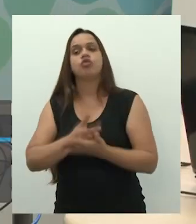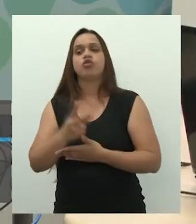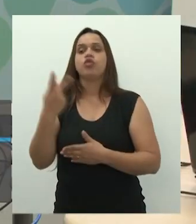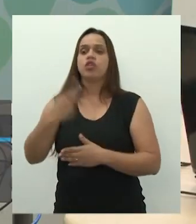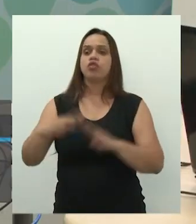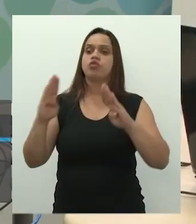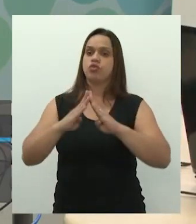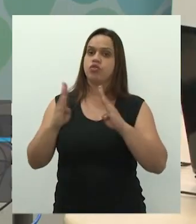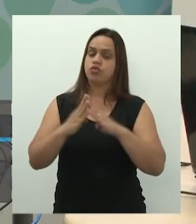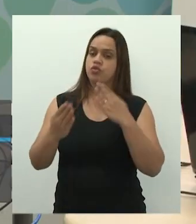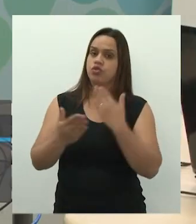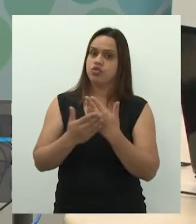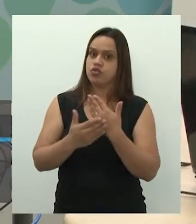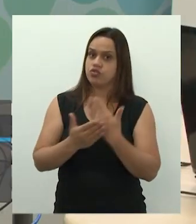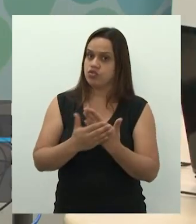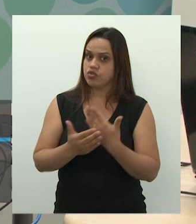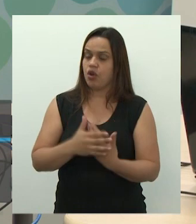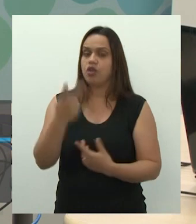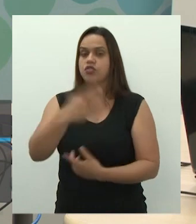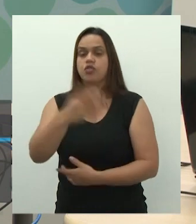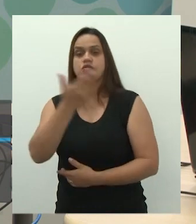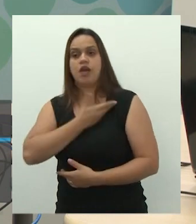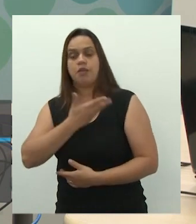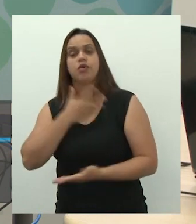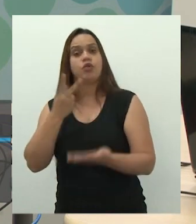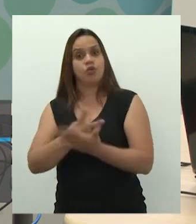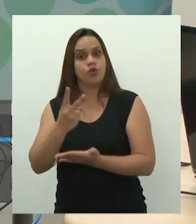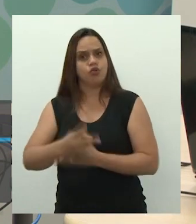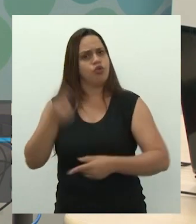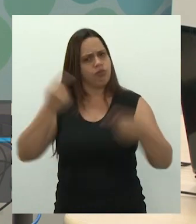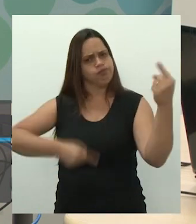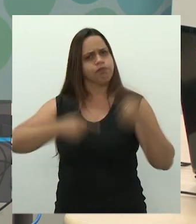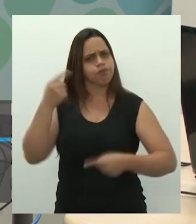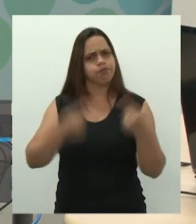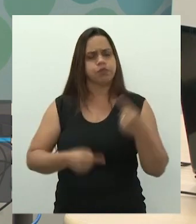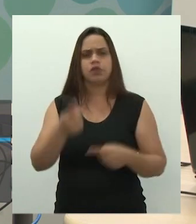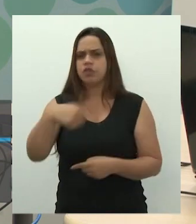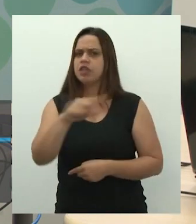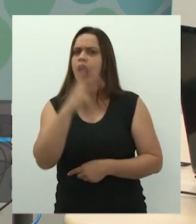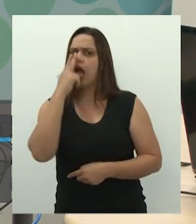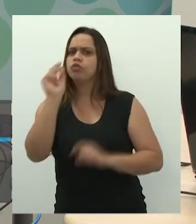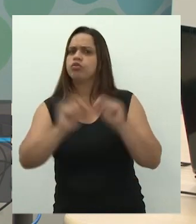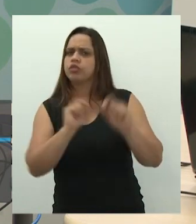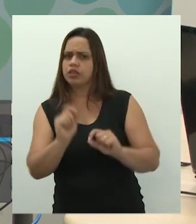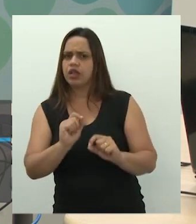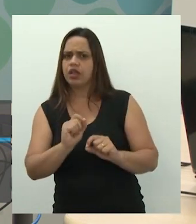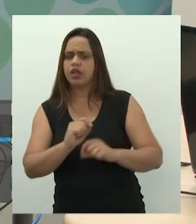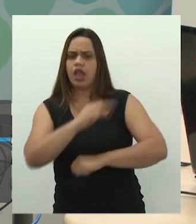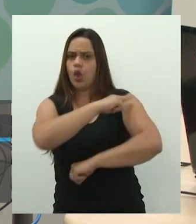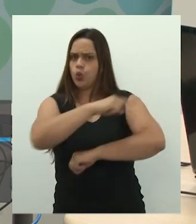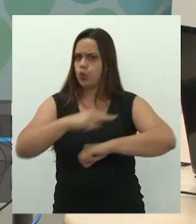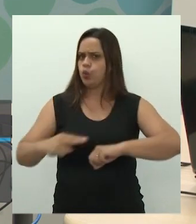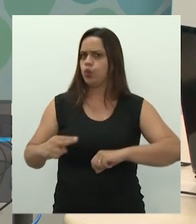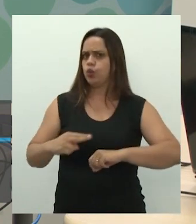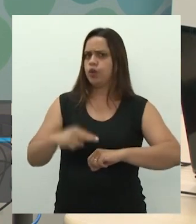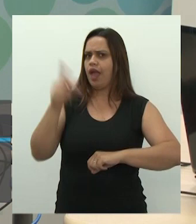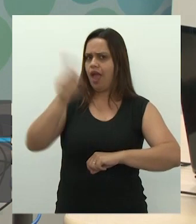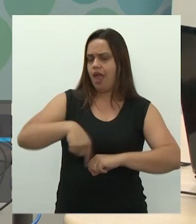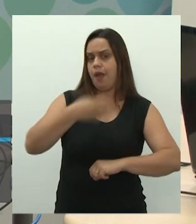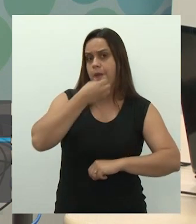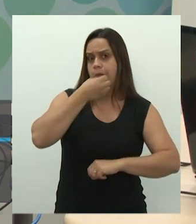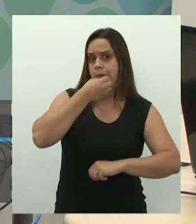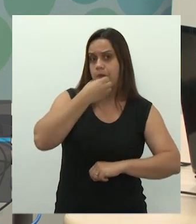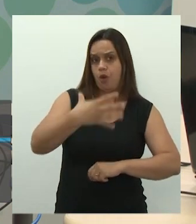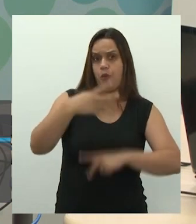na escola, com os seus colegas. Continue esse debate. O que vocês acham? Vocês acham que o Egito é uma dádiva do Nilo, como disse